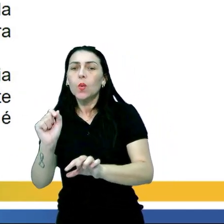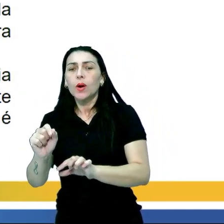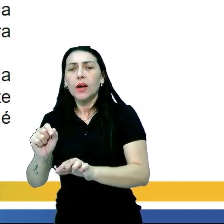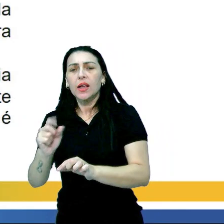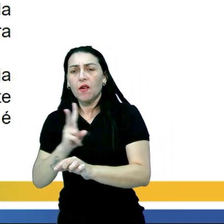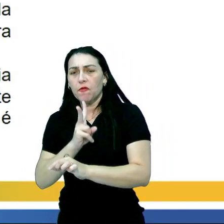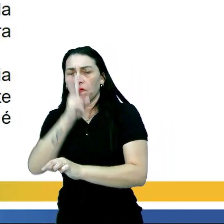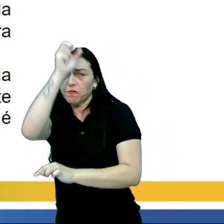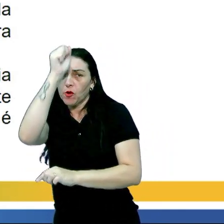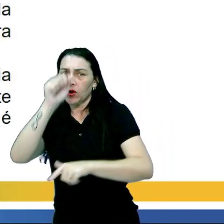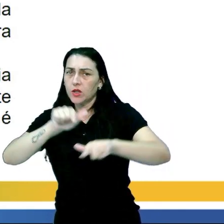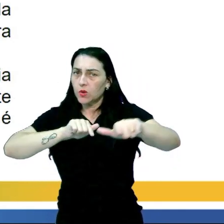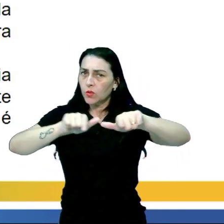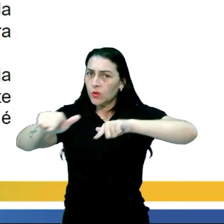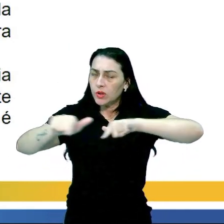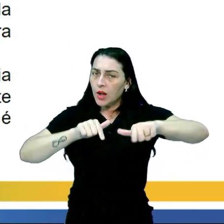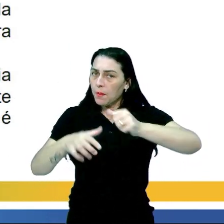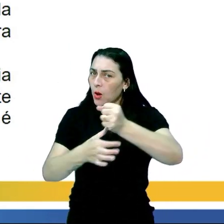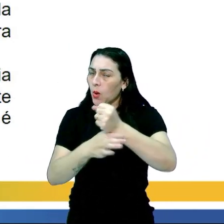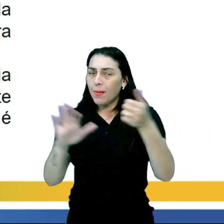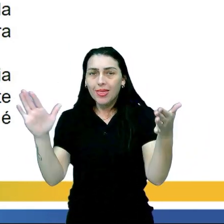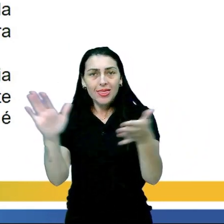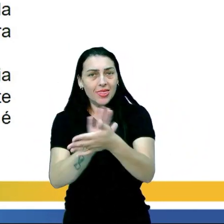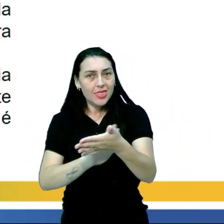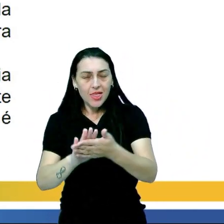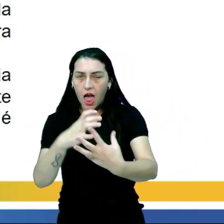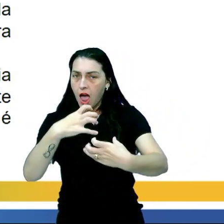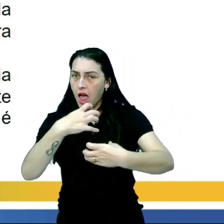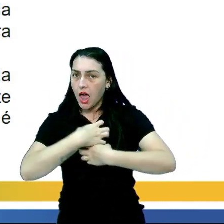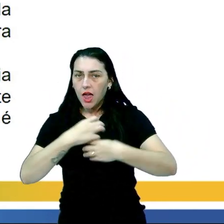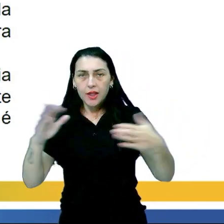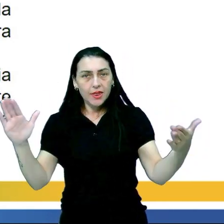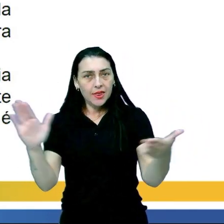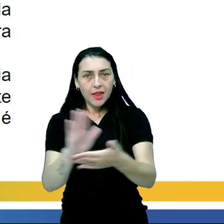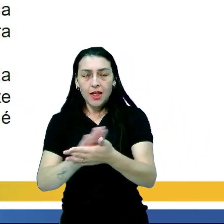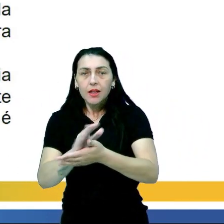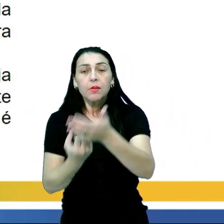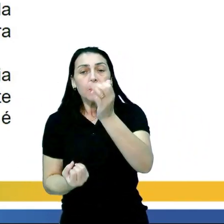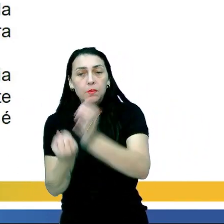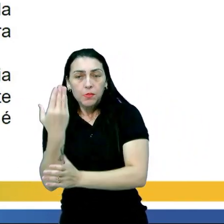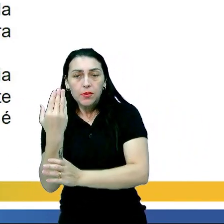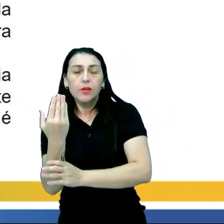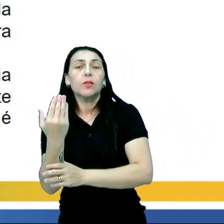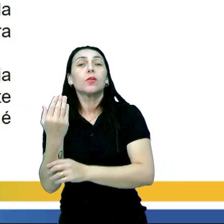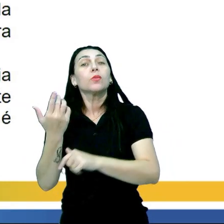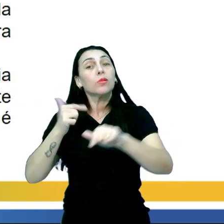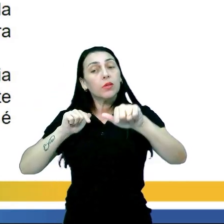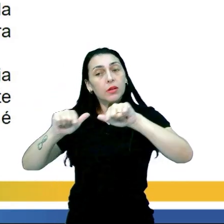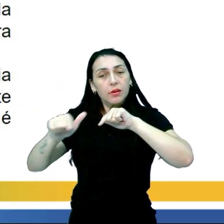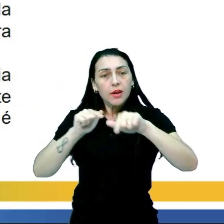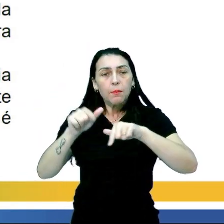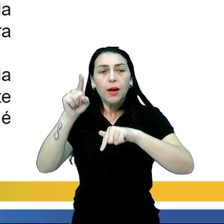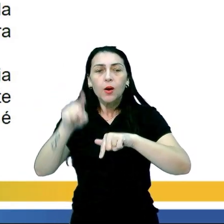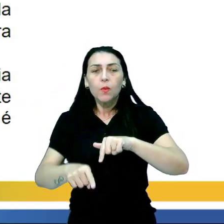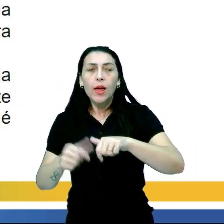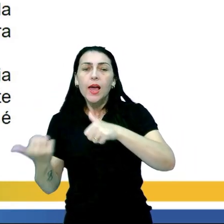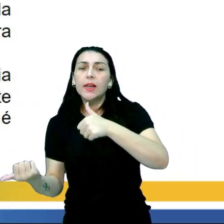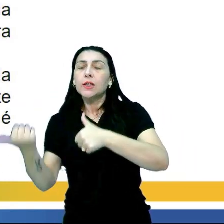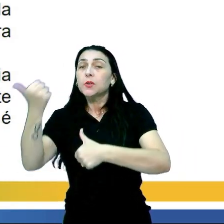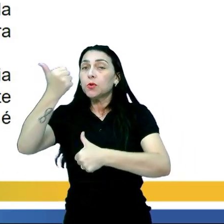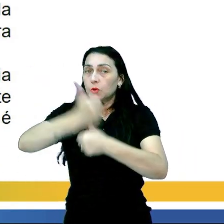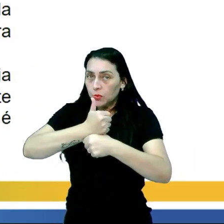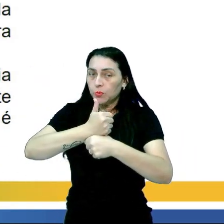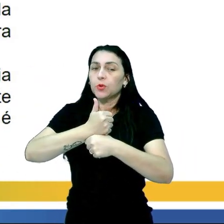ser soberano, ou seja, ele não domina mais a produção em seu ofício, sua forma de